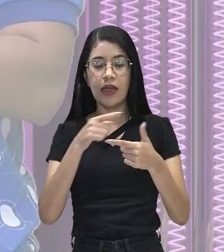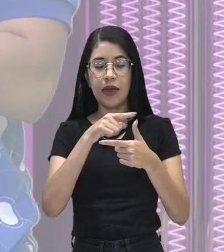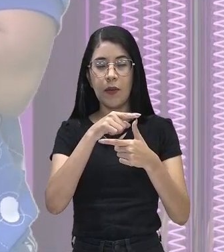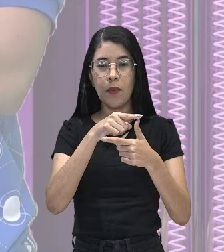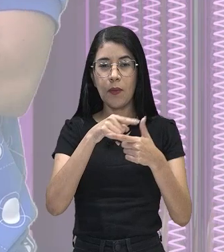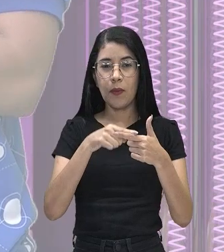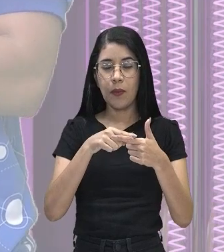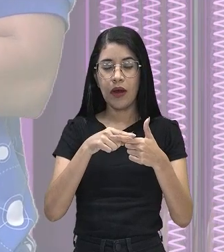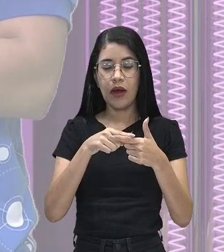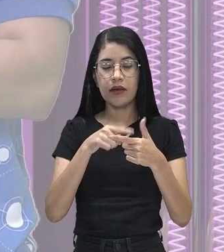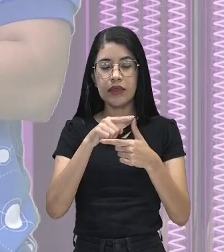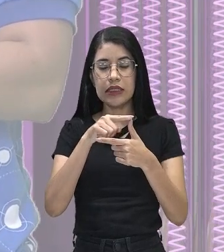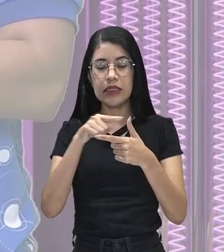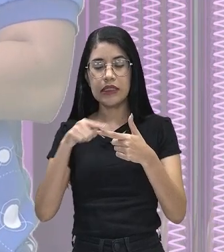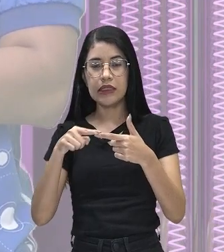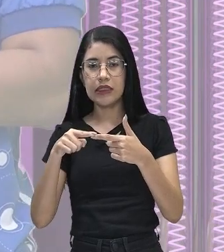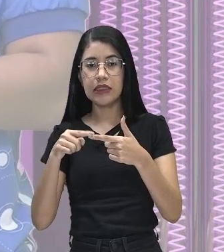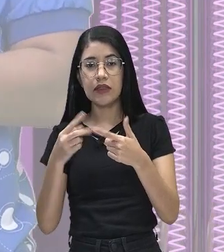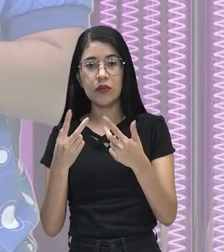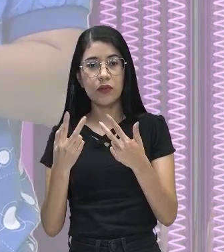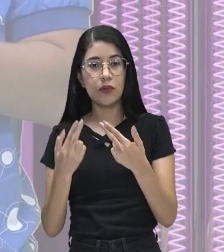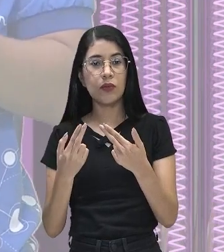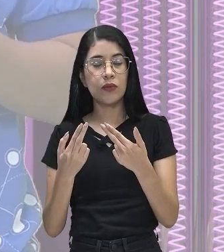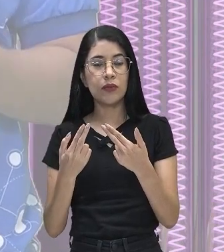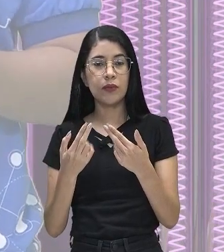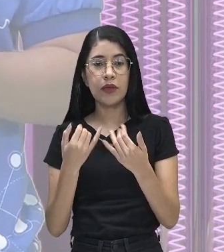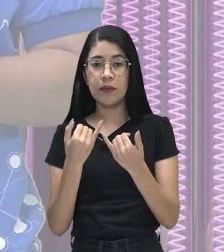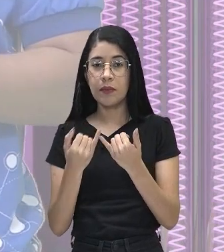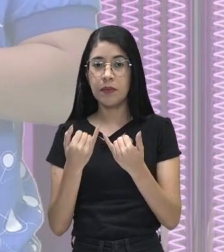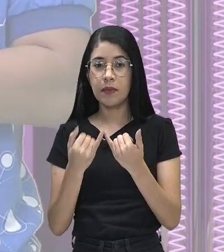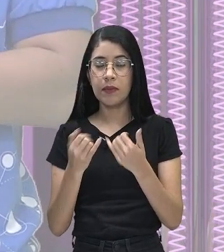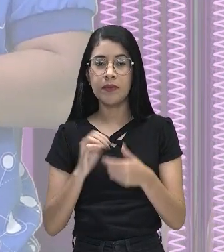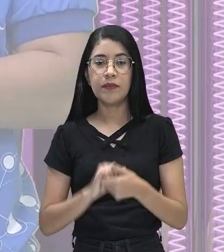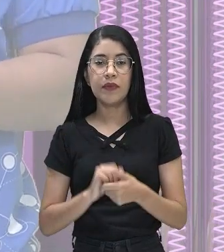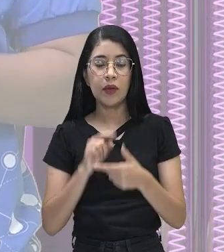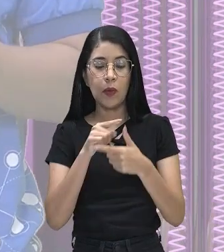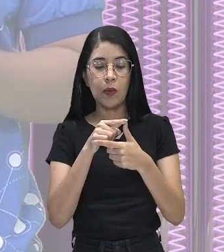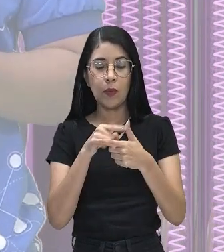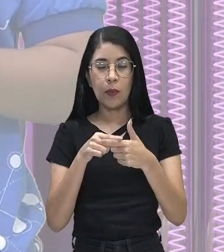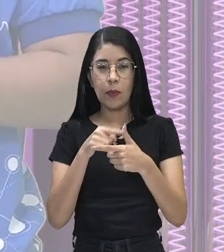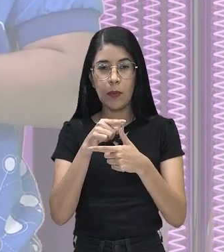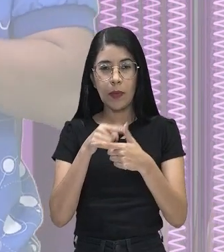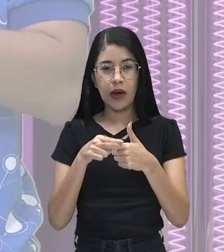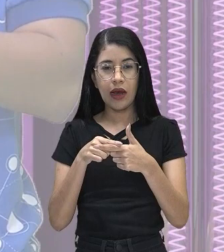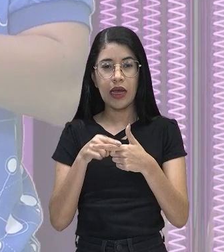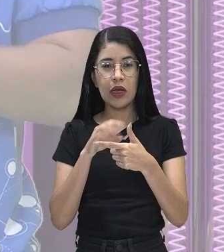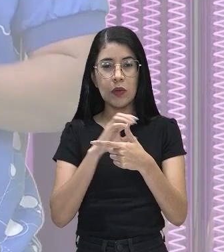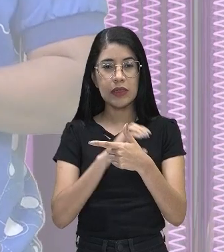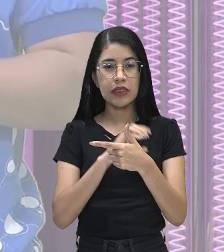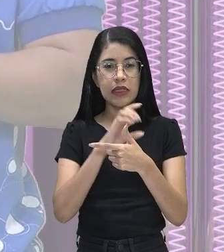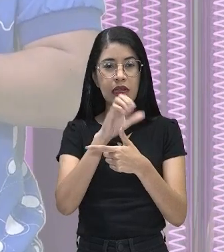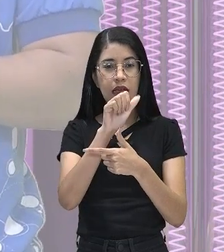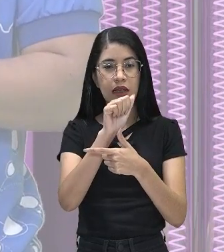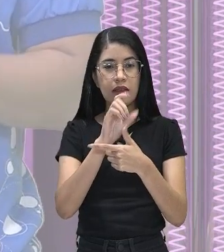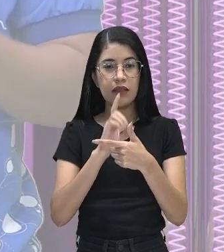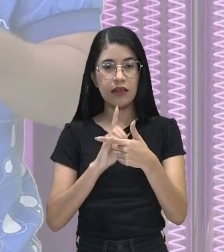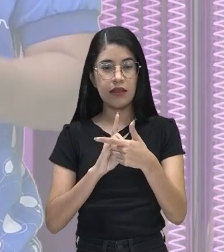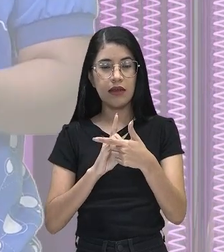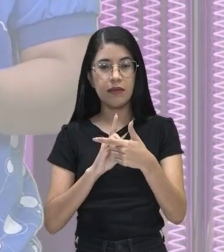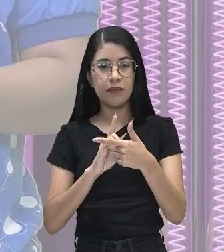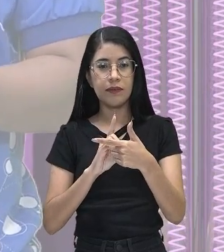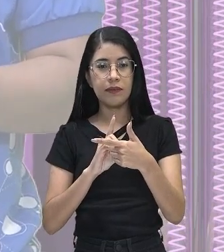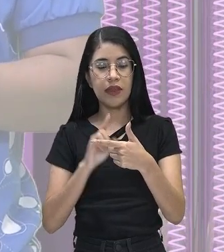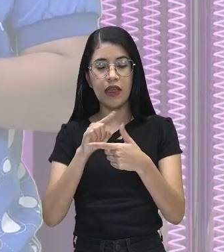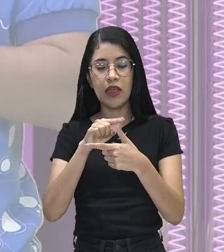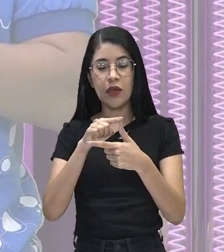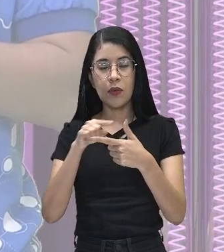ter dois triângulos semelhantes. Beleza? Um triângulo menor de vértice CDA, beleza? E